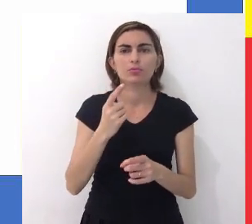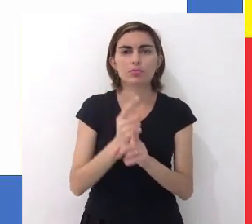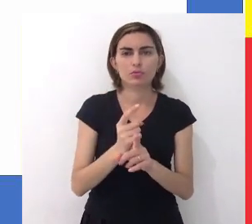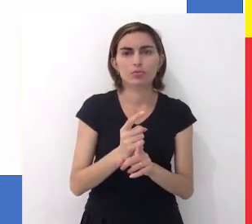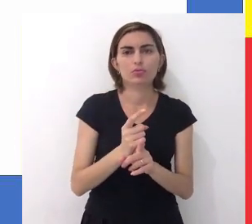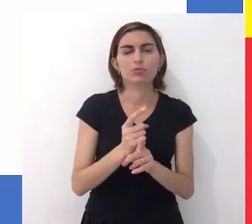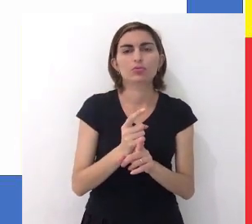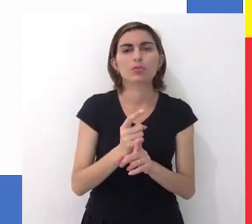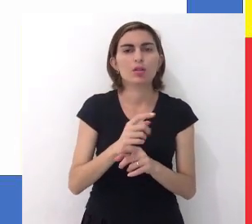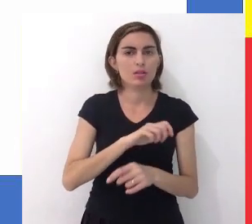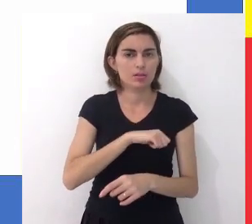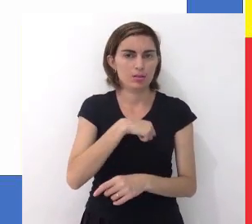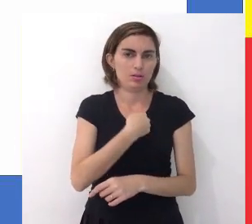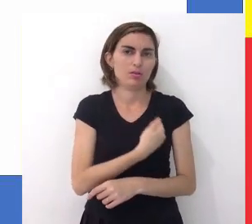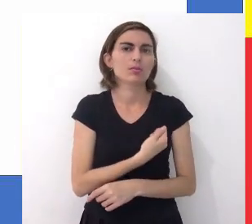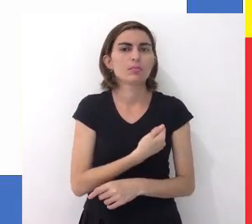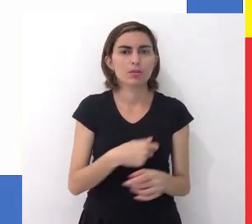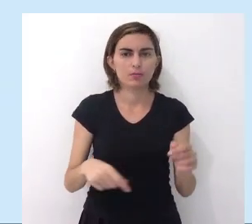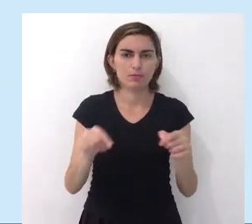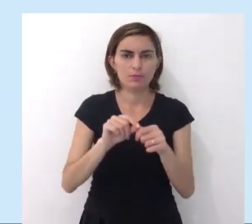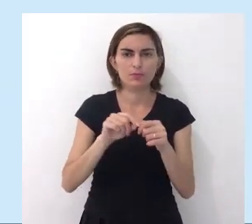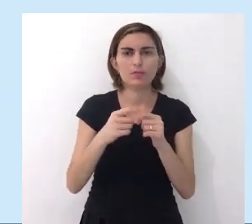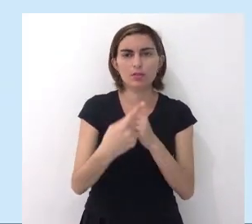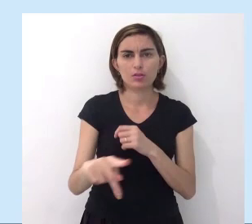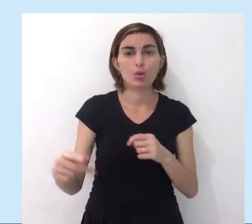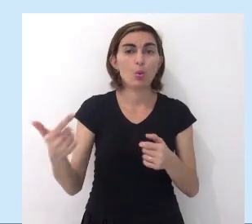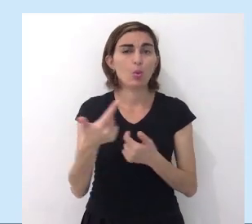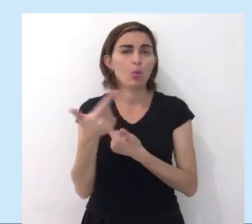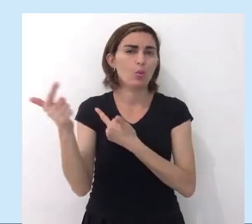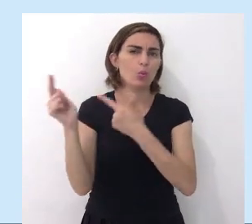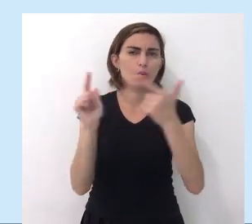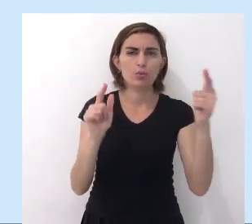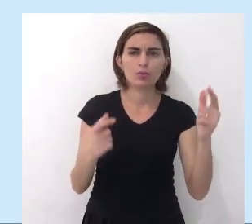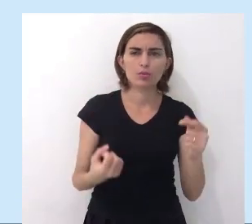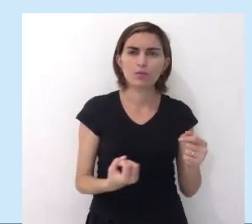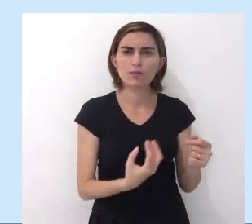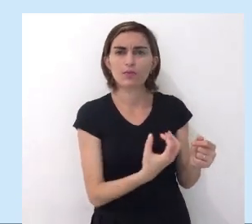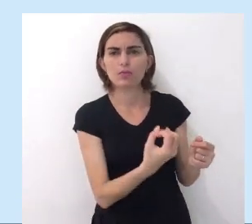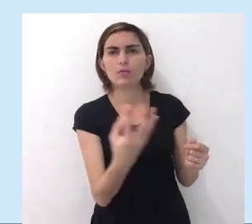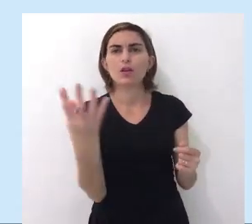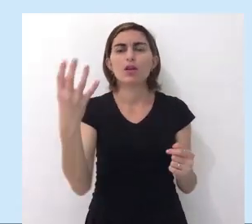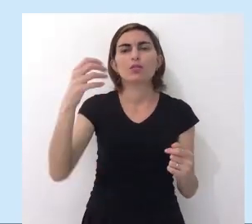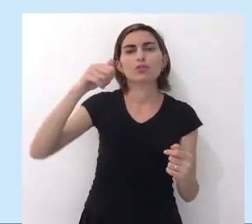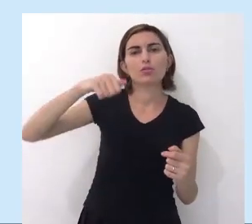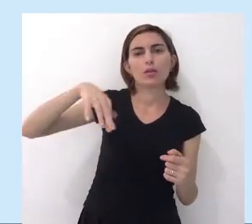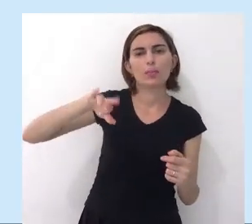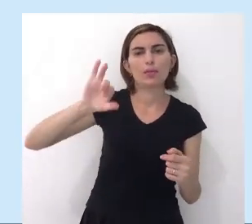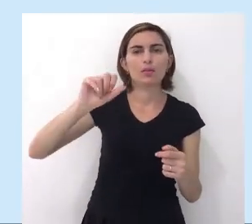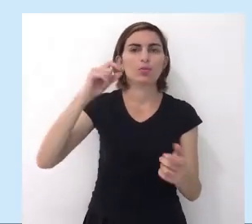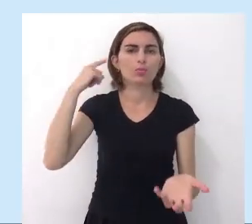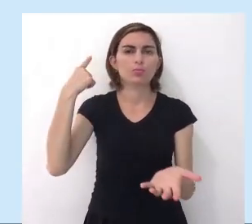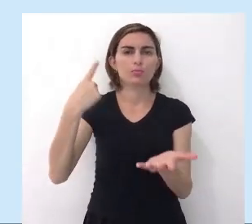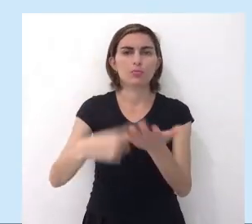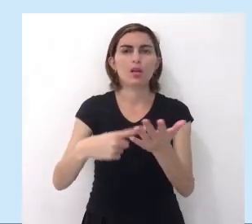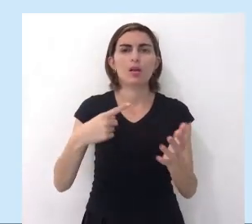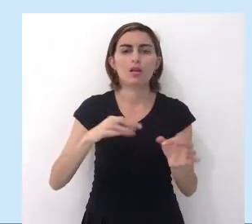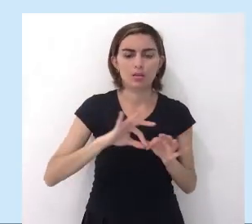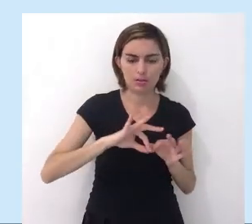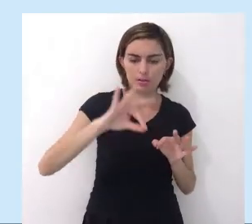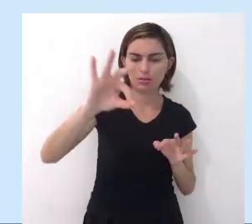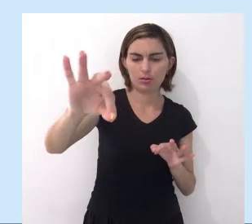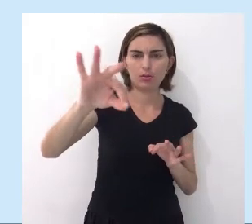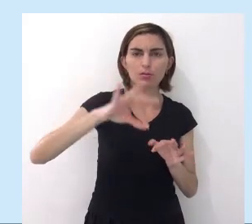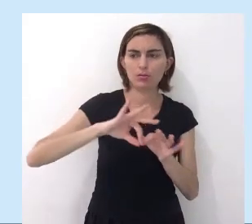dos reis da Espanha, né, faz com que ele faça outras viagens para as Américas e aí consiga marcar,